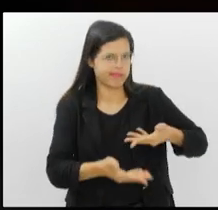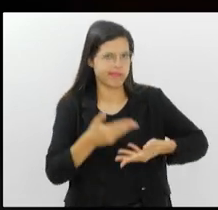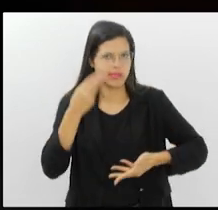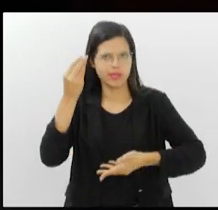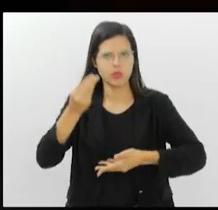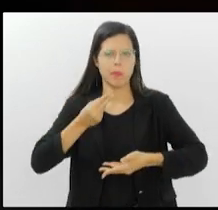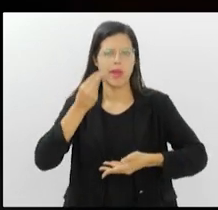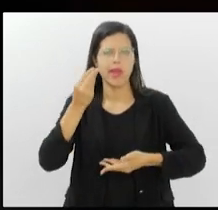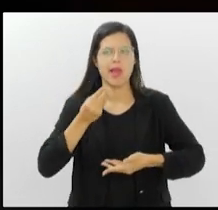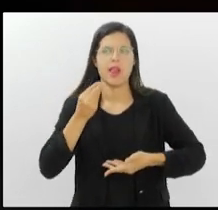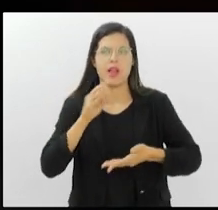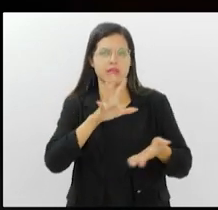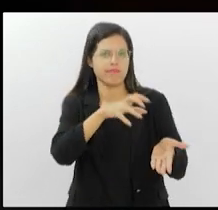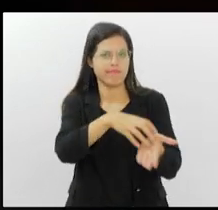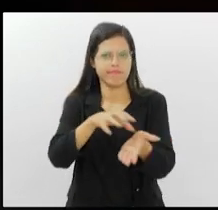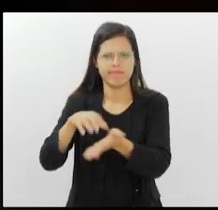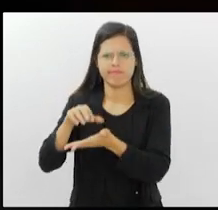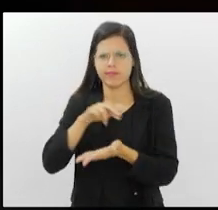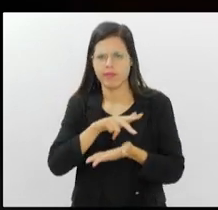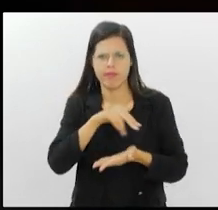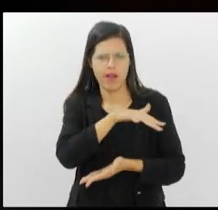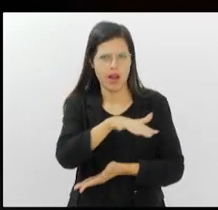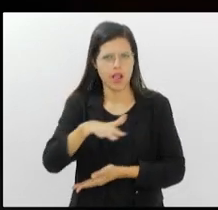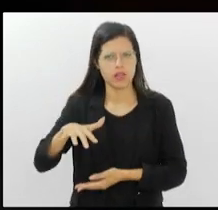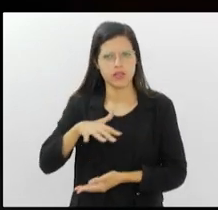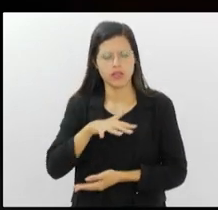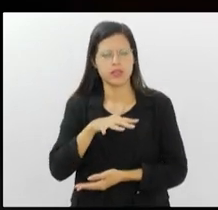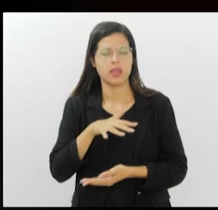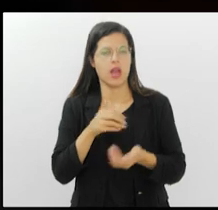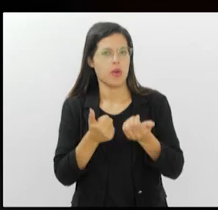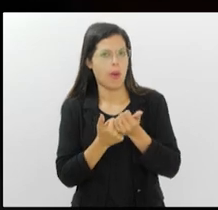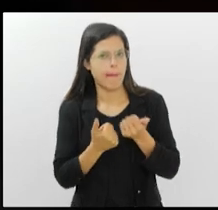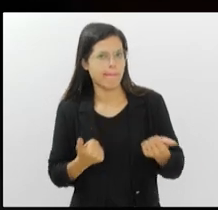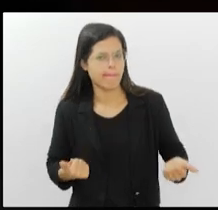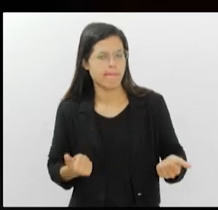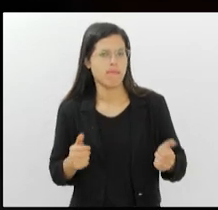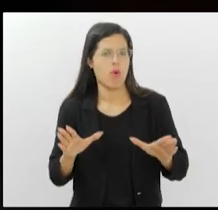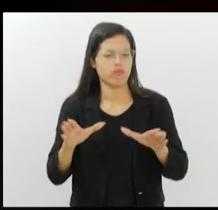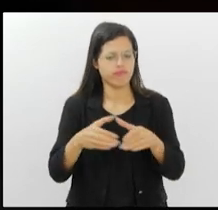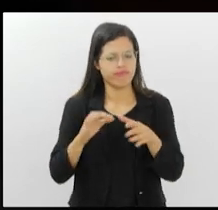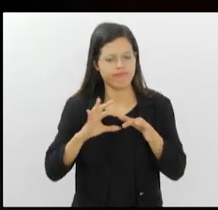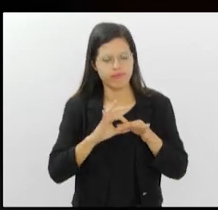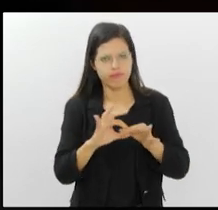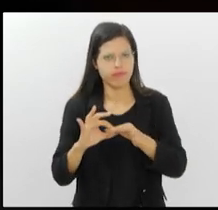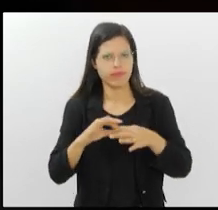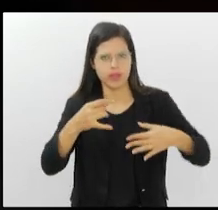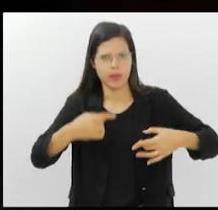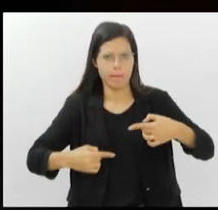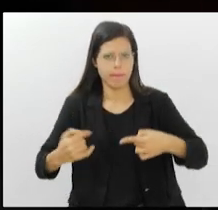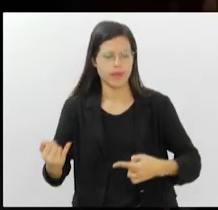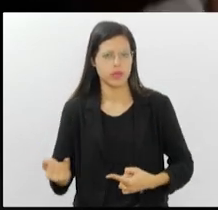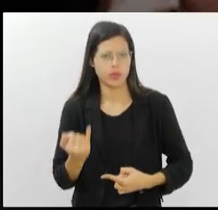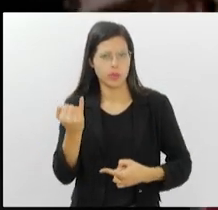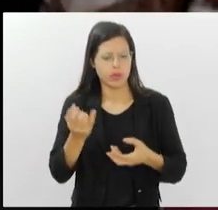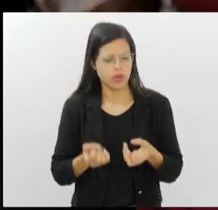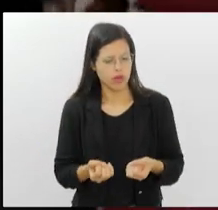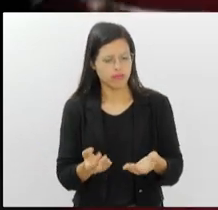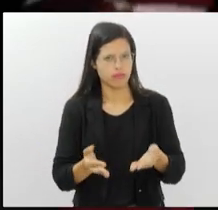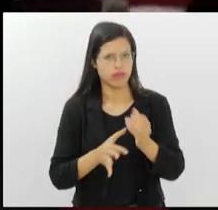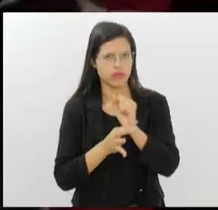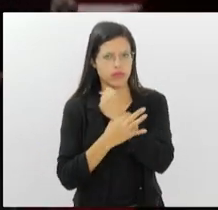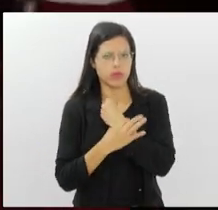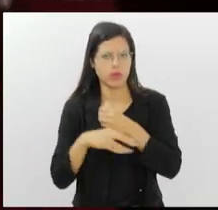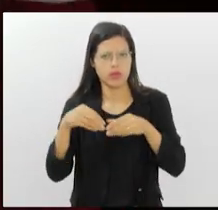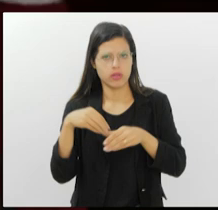setores da sociedade, né? Uma colaboração aí de todos, uma colaboração mútua nesse debate que é tão importante para garantir a segurança no